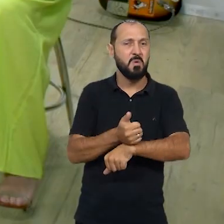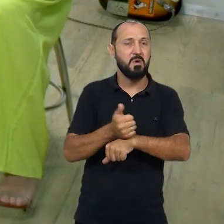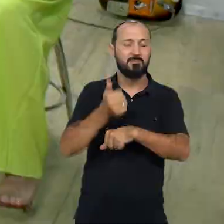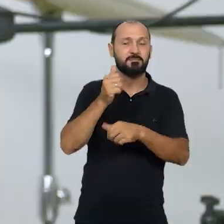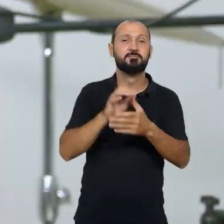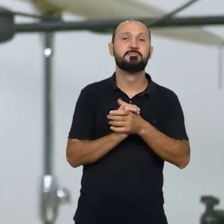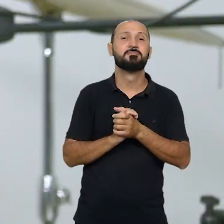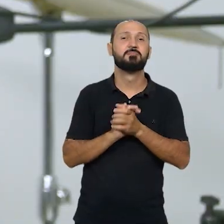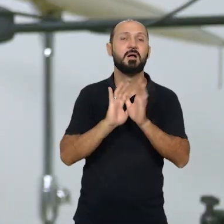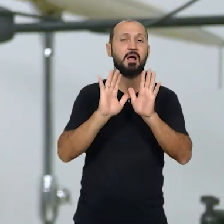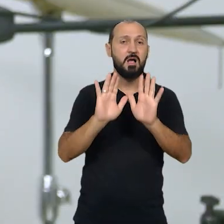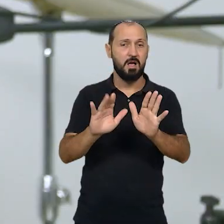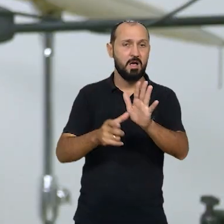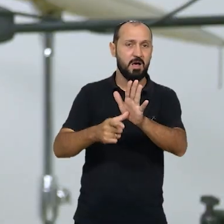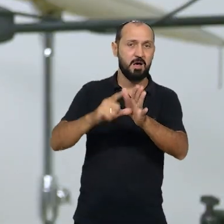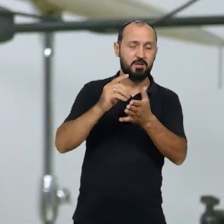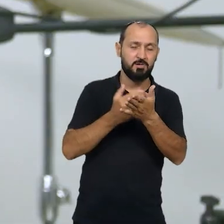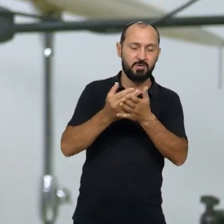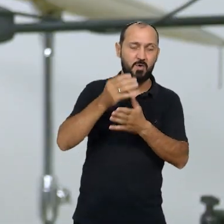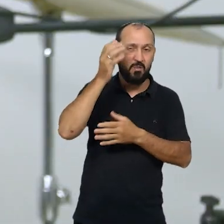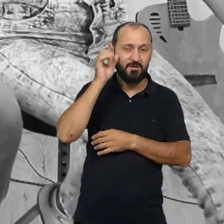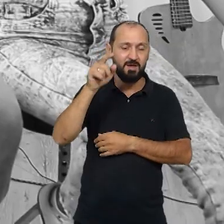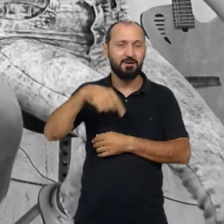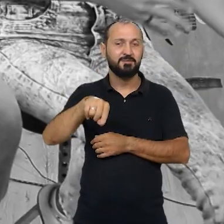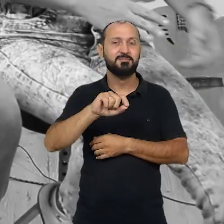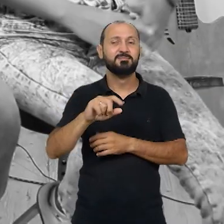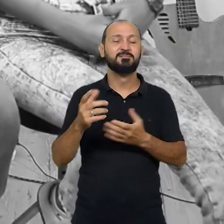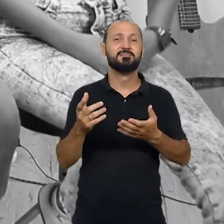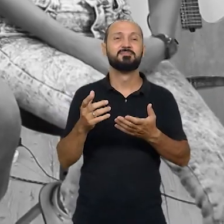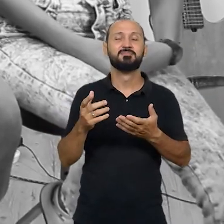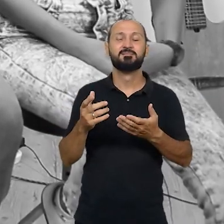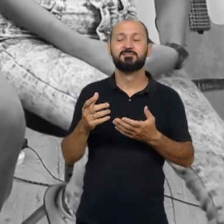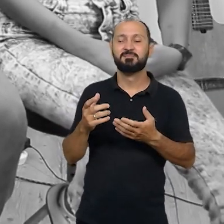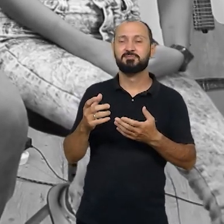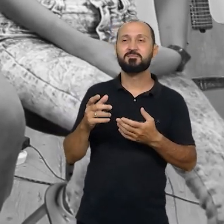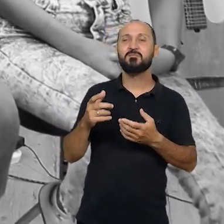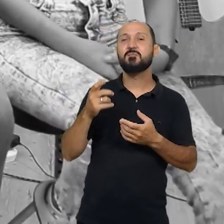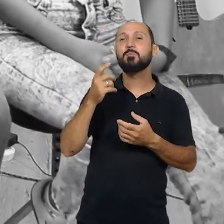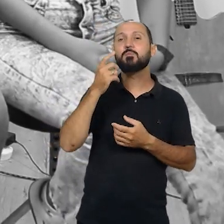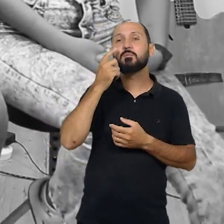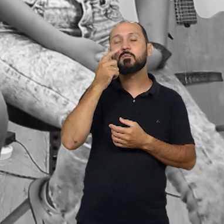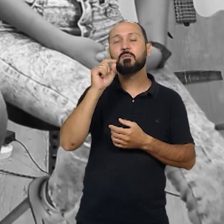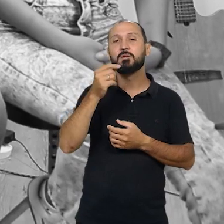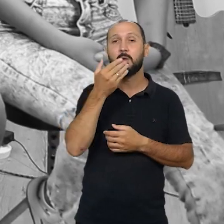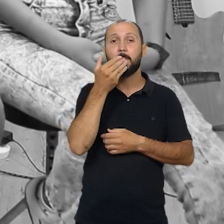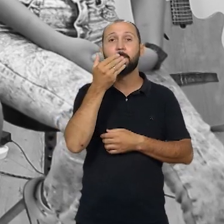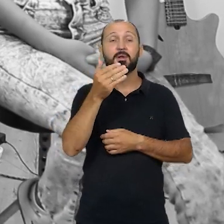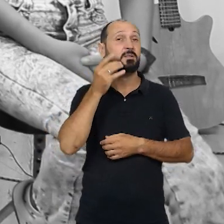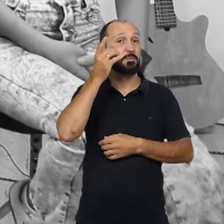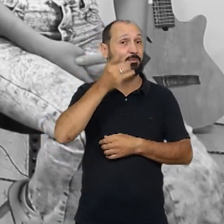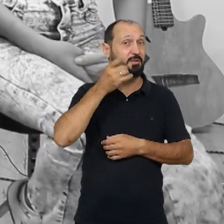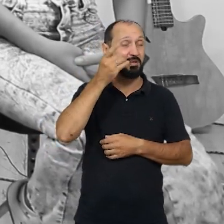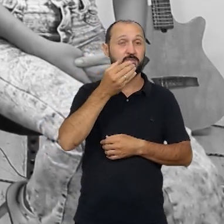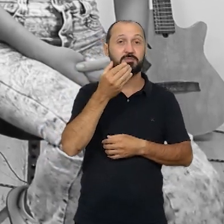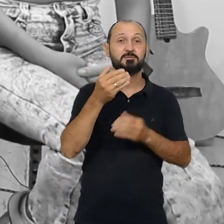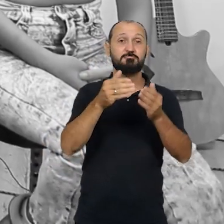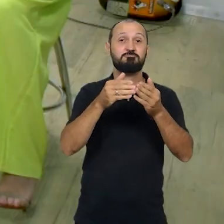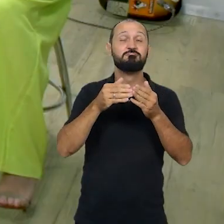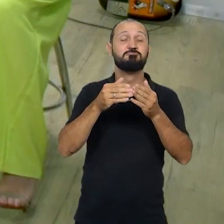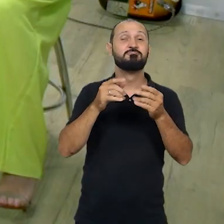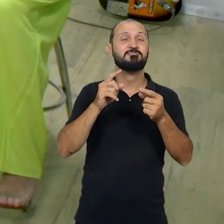volta com talento, recebendo aqui Beca Rodrigues e Gaia Arte com esse bate-papo incrível, Kleber.